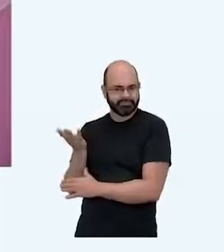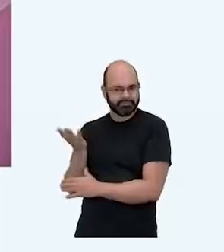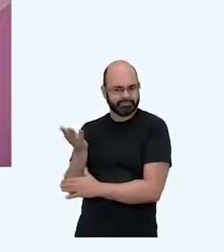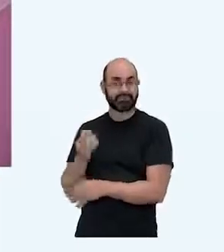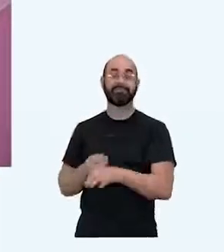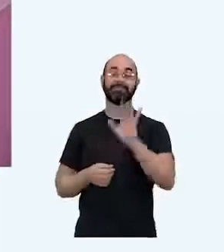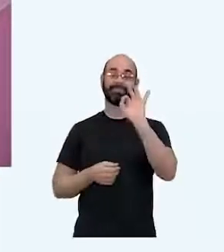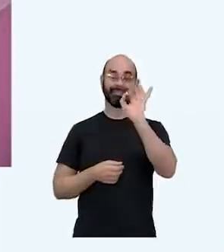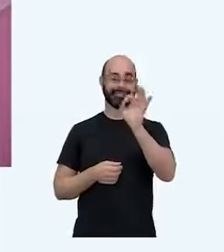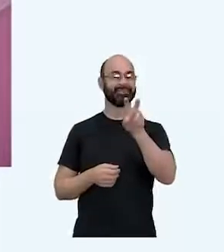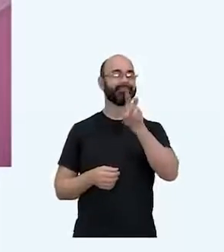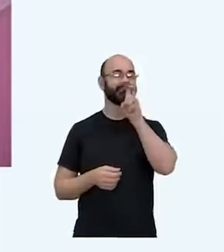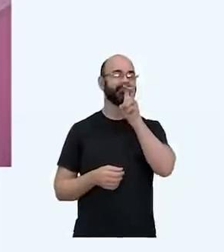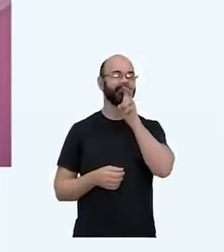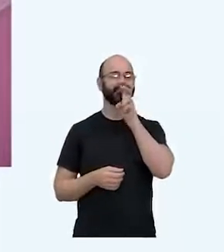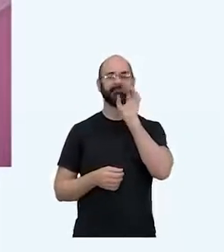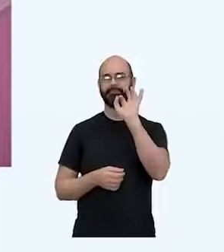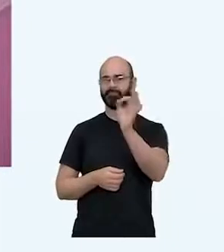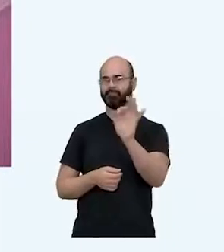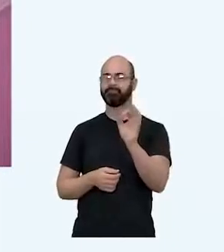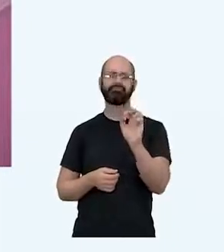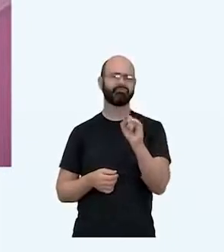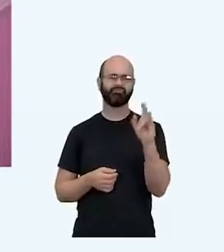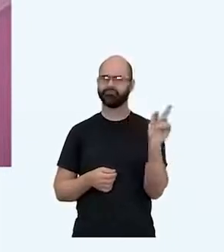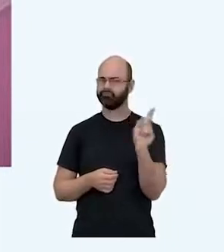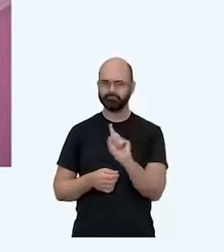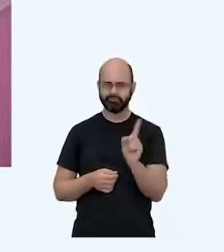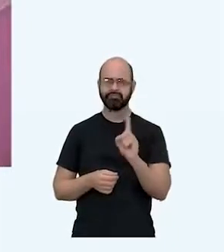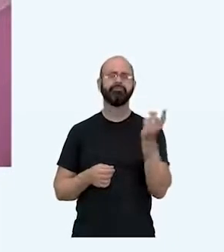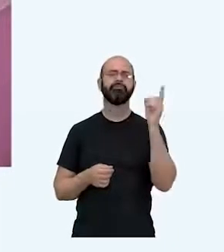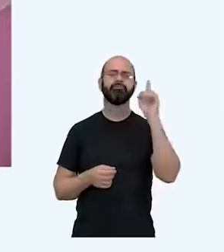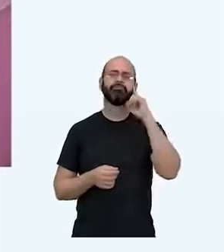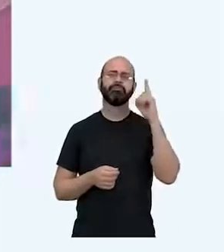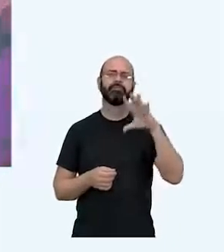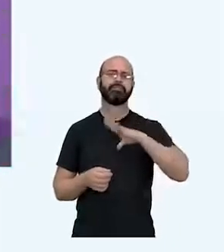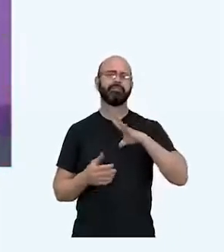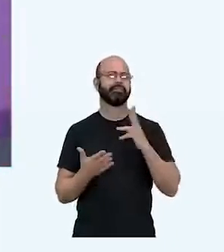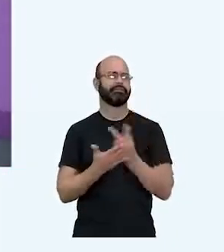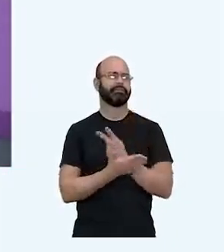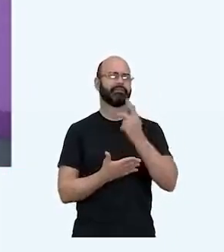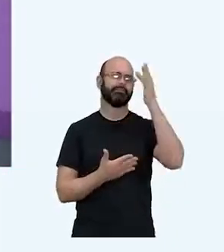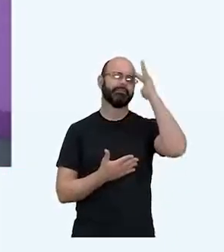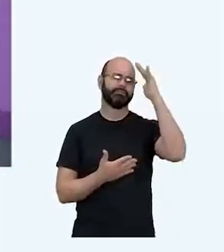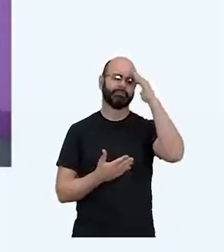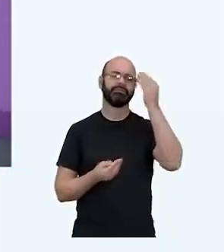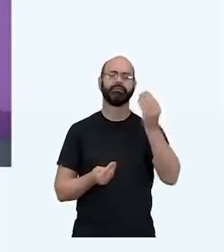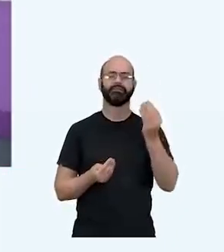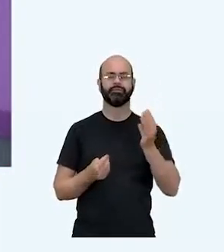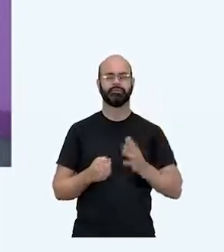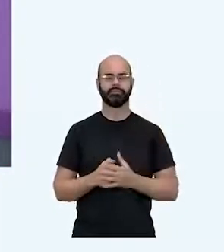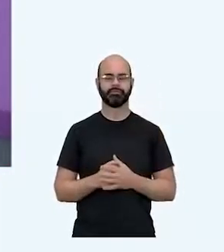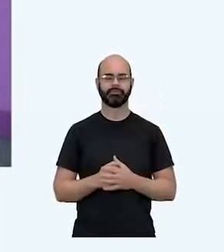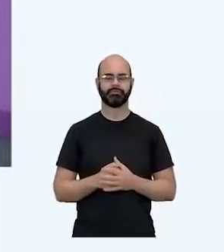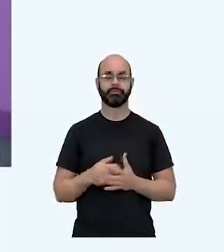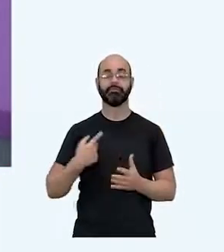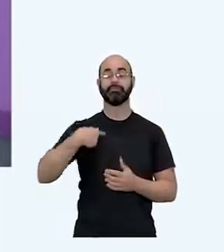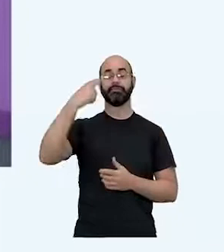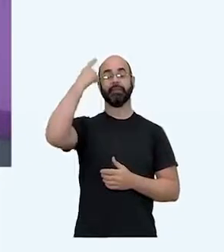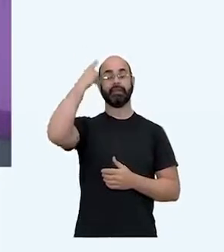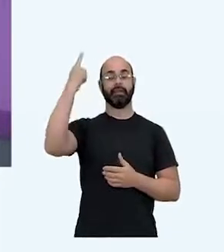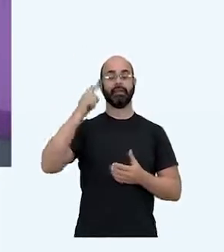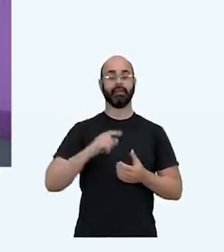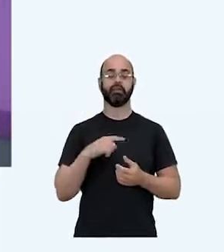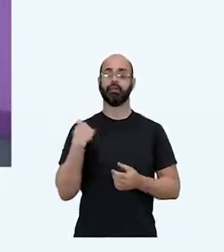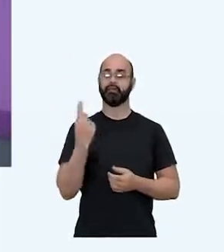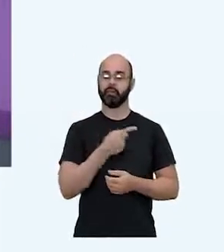Muito bem, Mônica. Senão, o que seria da nossa cidade? Alguém tem mais algum exemplo? Já sei! Nós temos